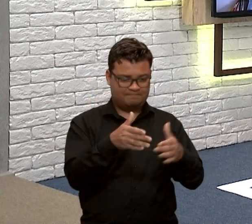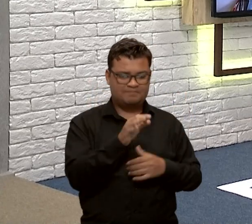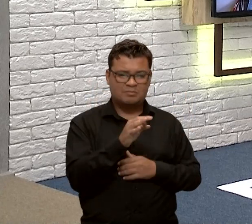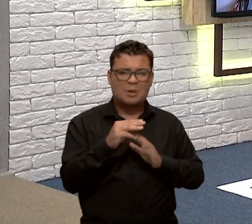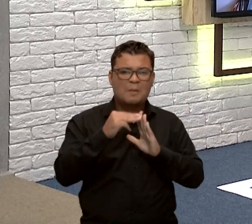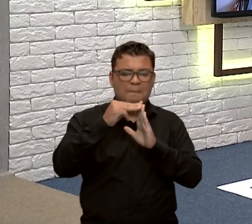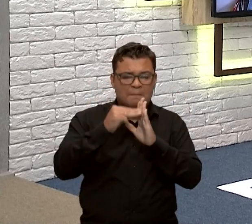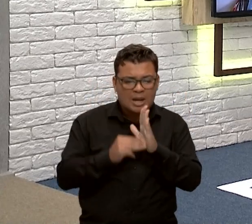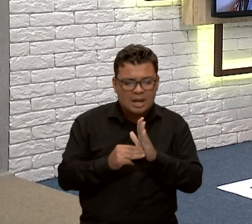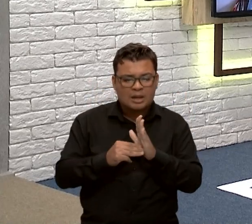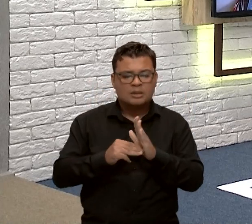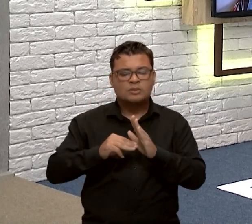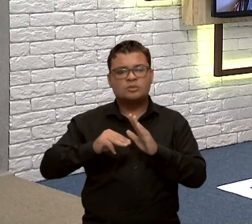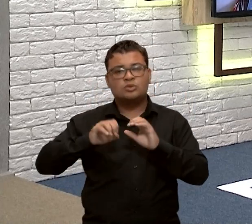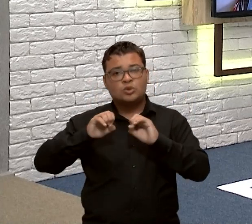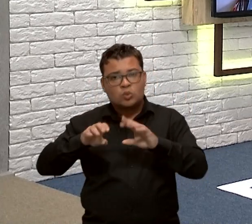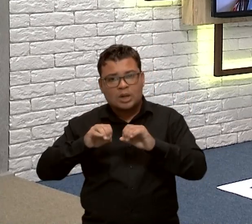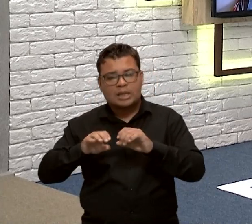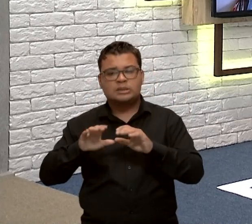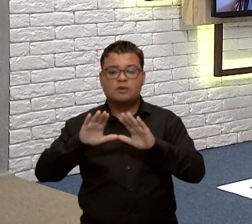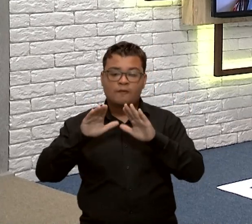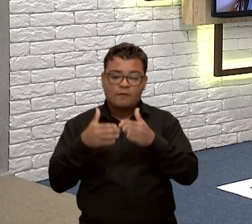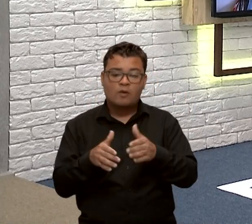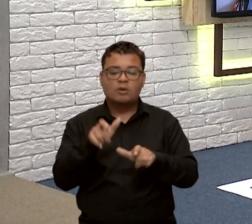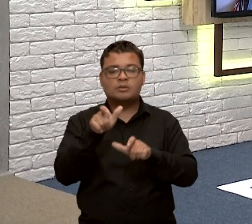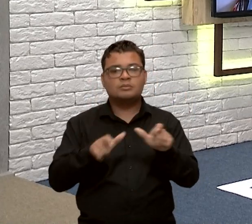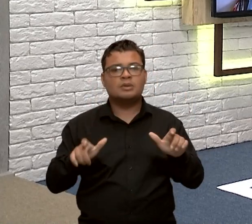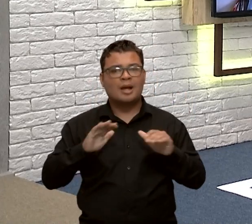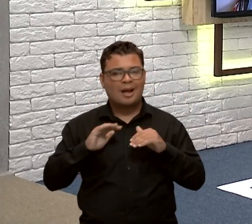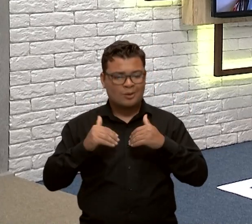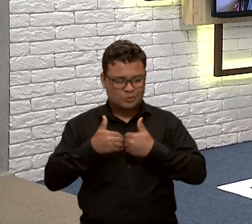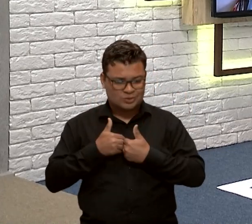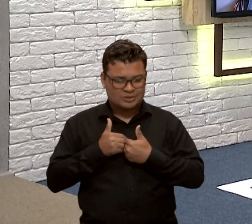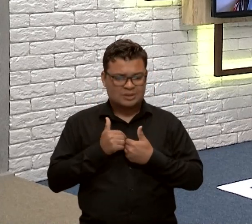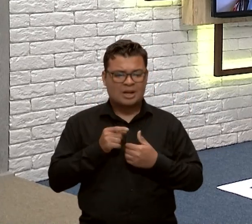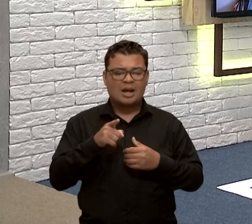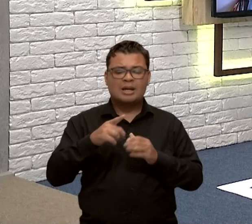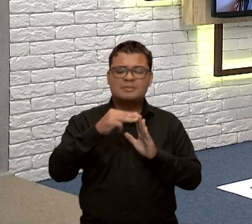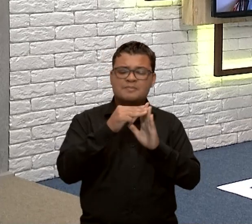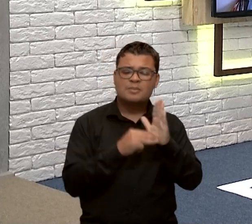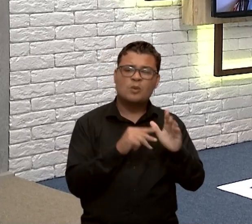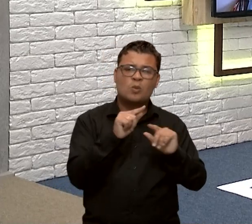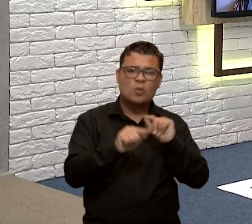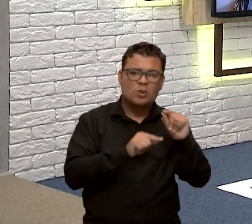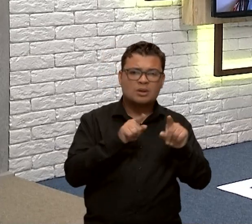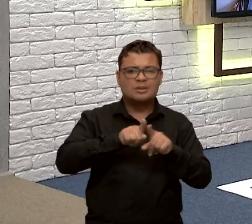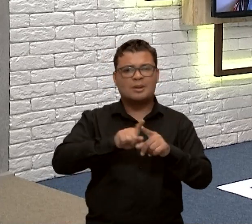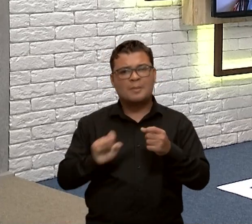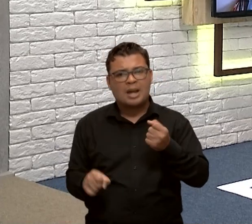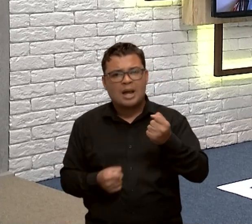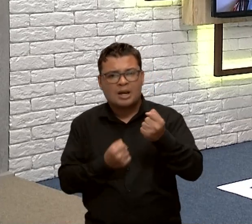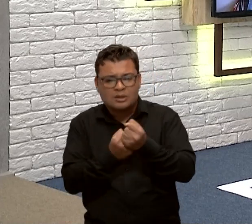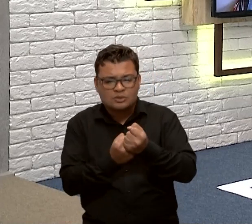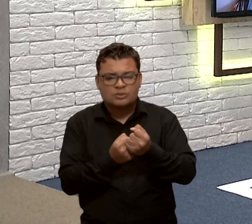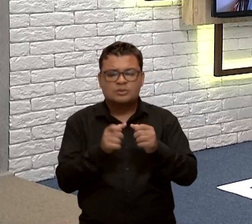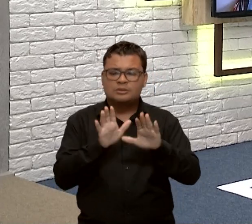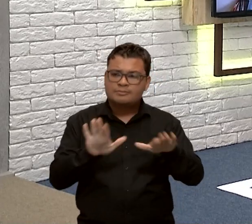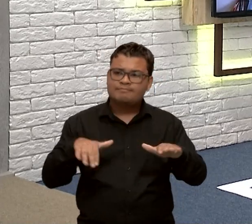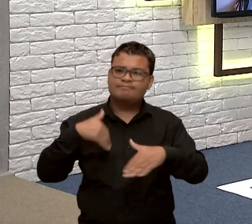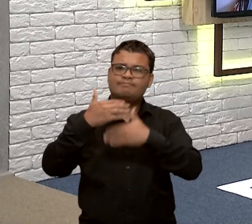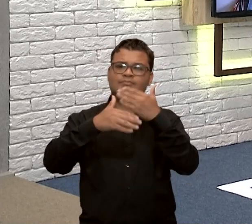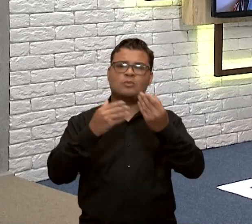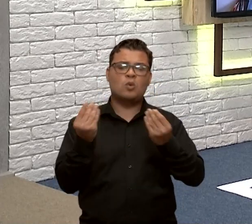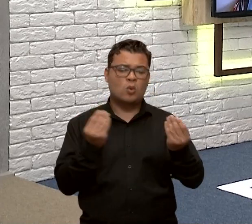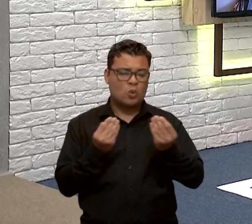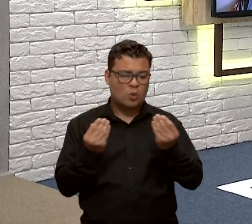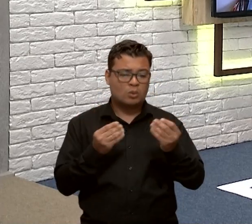para crianças autistas. Explica pra gente o que é esse método, como que ele pode auxiliar, né, no desenvolvimento dessas crianças. Quem